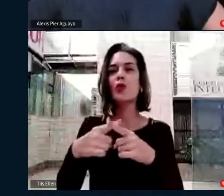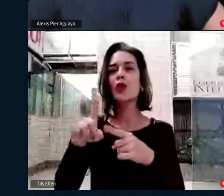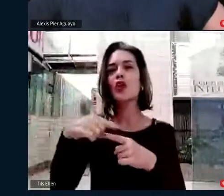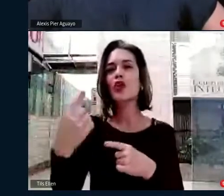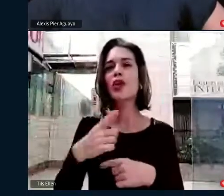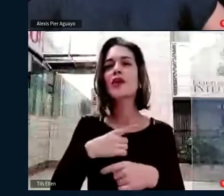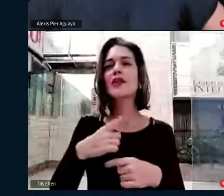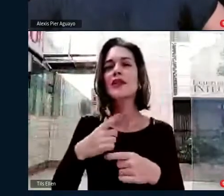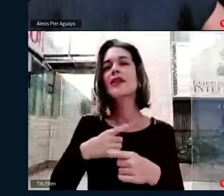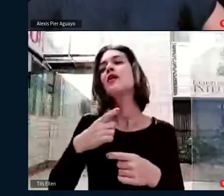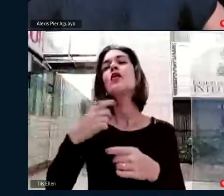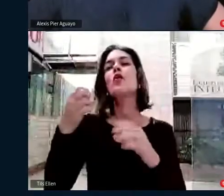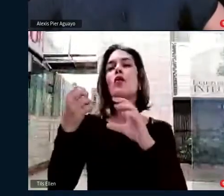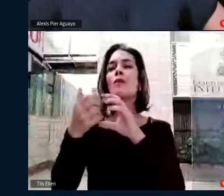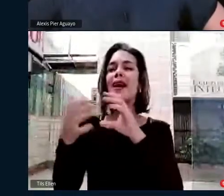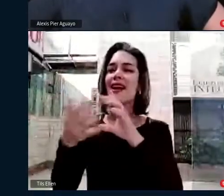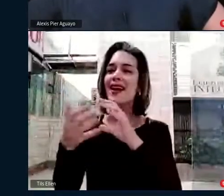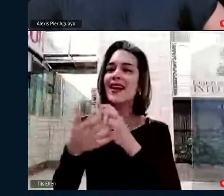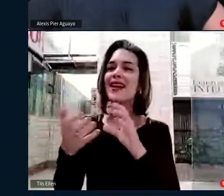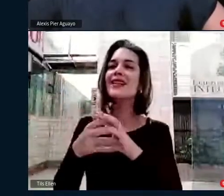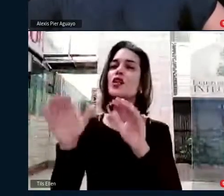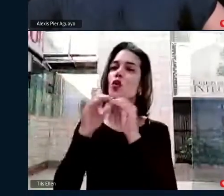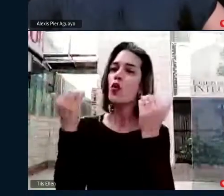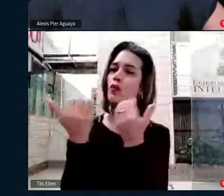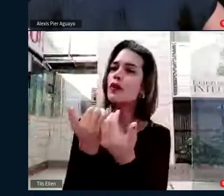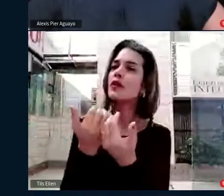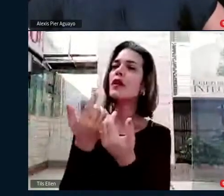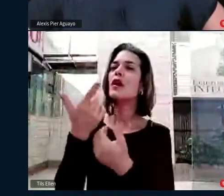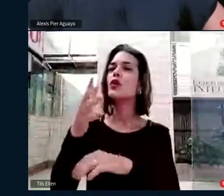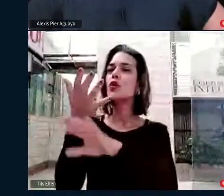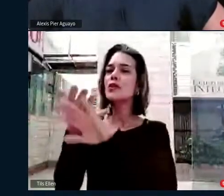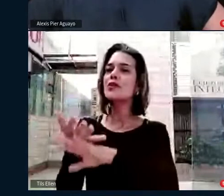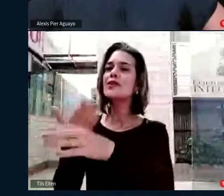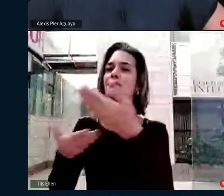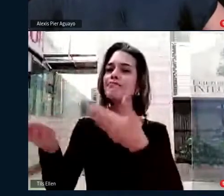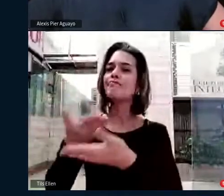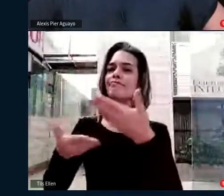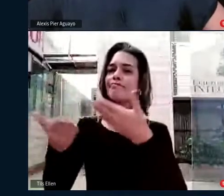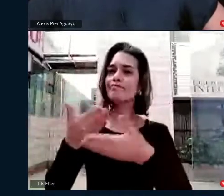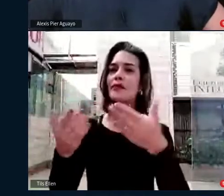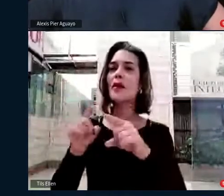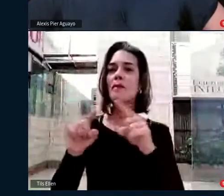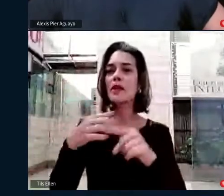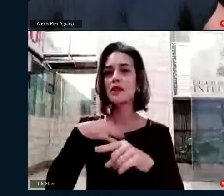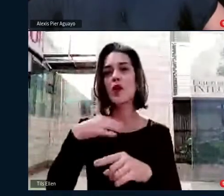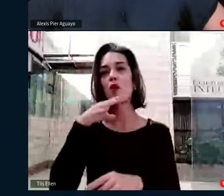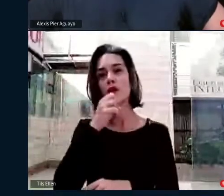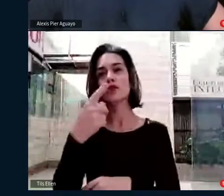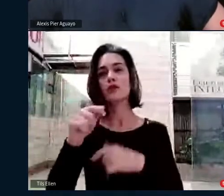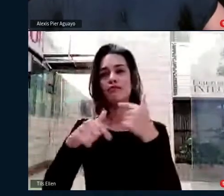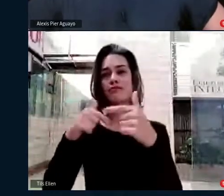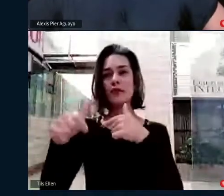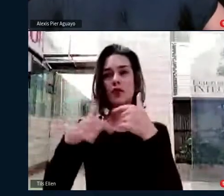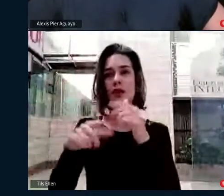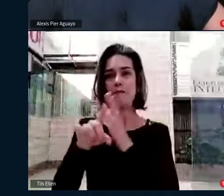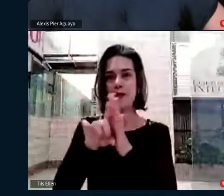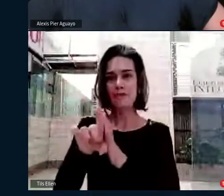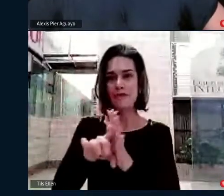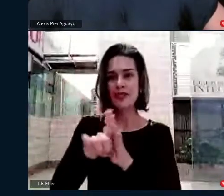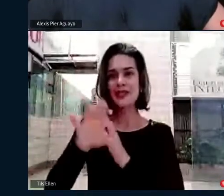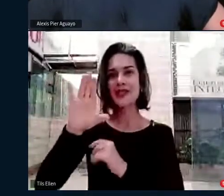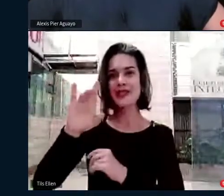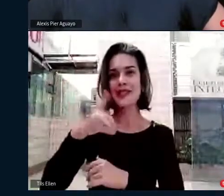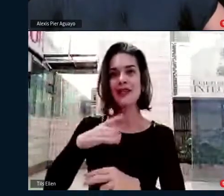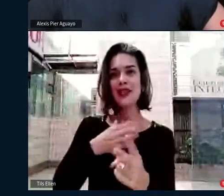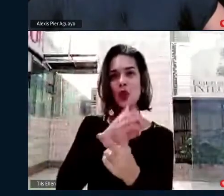como você falou, interdisciplinar, etc., etc. Mas eu acho que o seu trabalho, do ponto de vista científico, ele aponta para essas